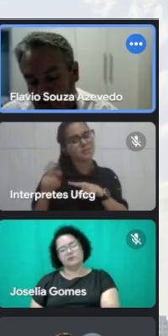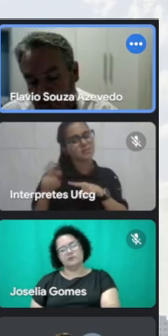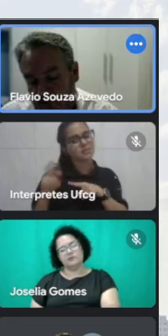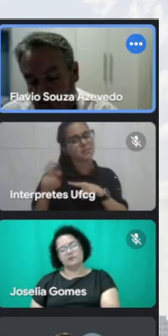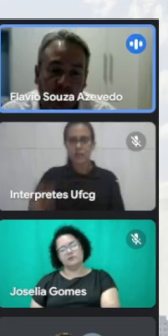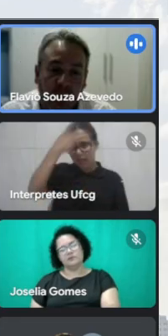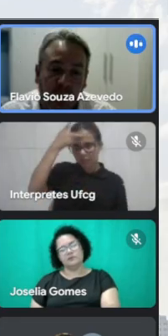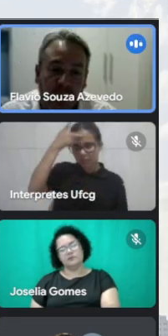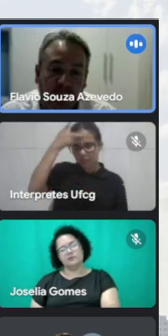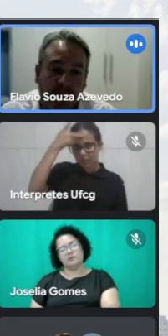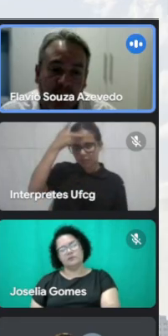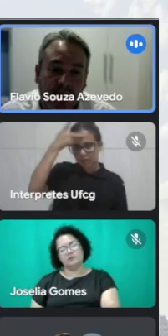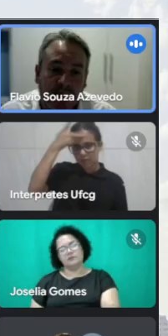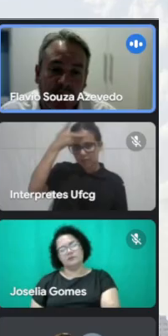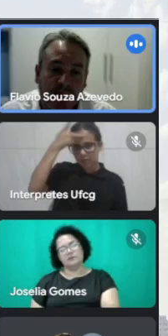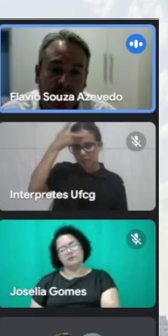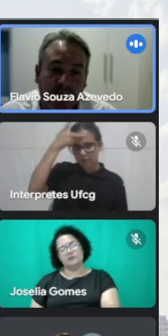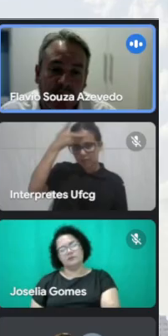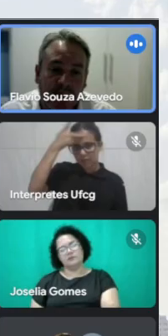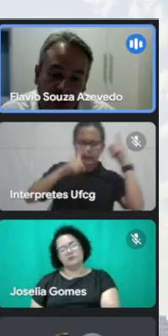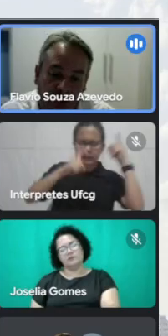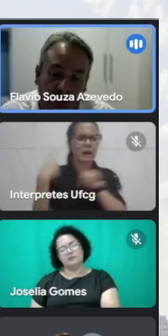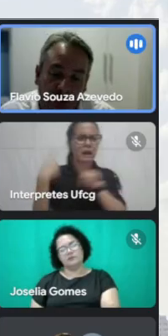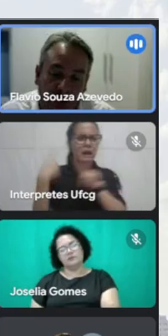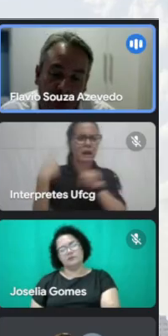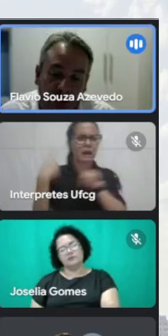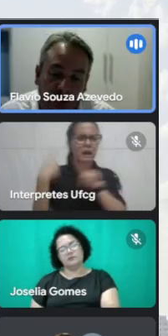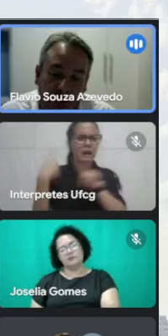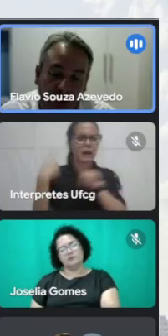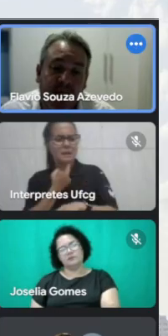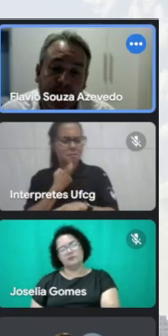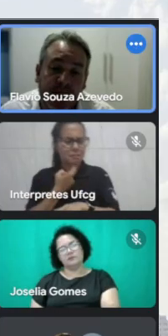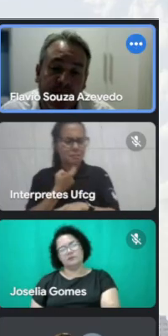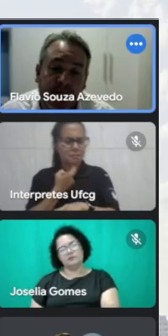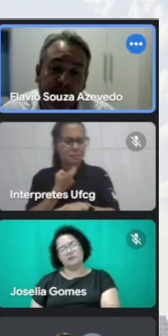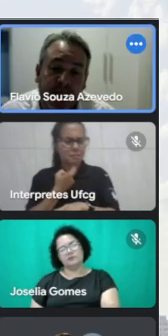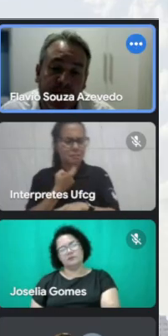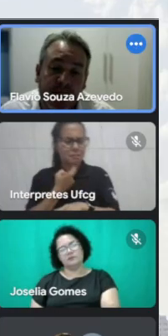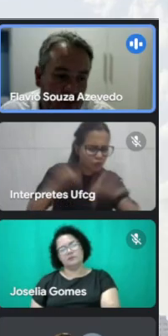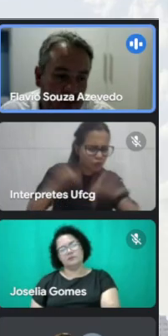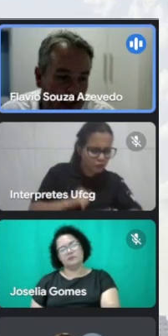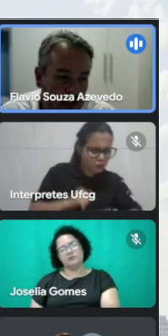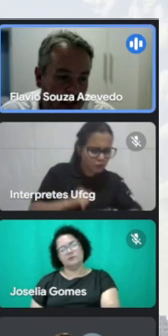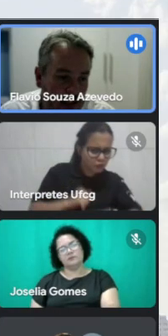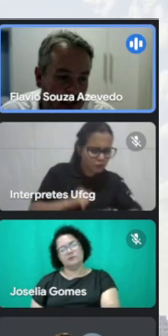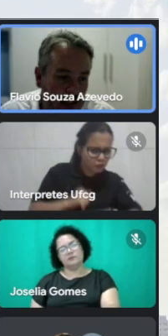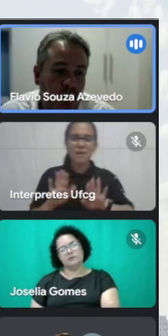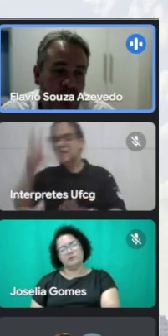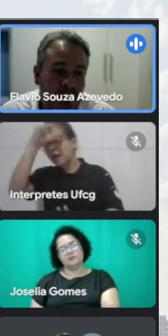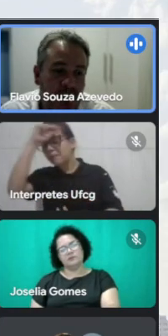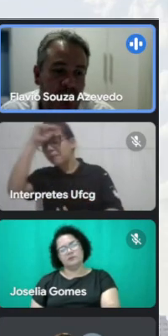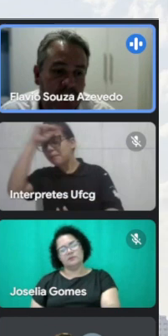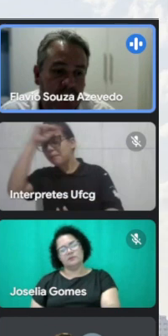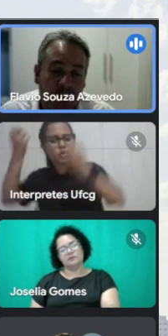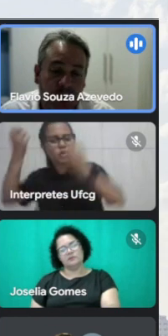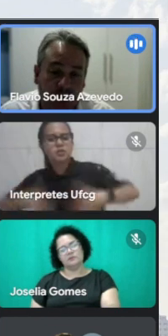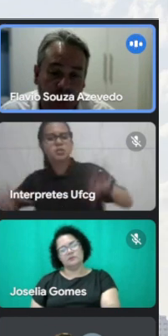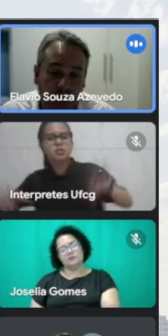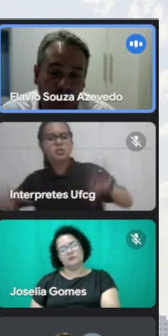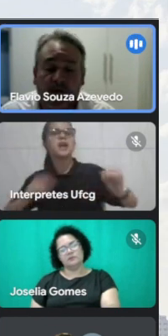parte técnica estava preocupado, que eles estavam terminando a obra, foi em junho, eles terminaram em setembro, e a prefeitura não tinha definido ainda como ia